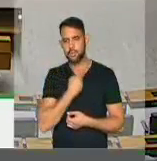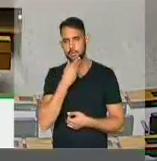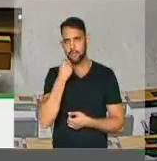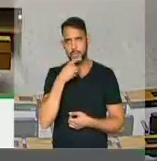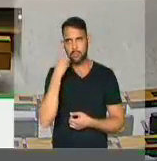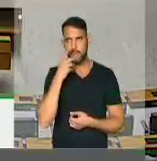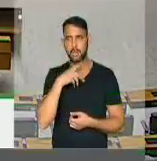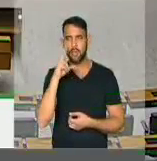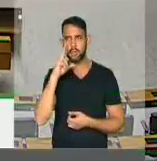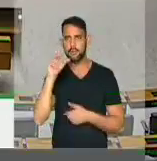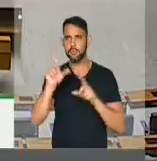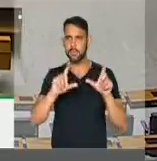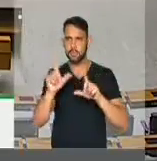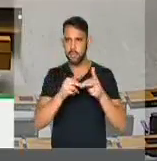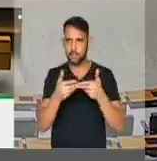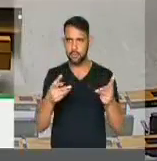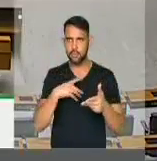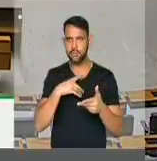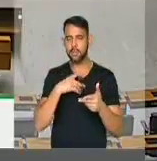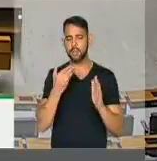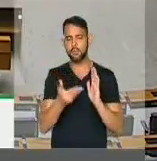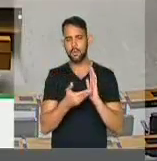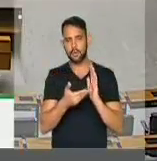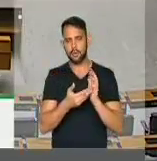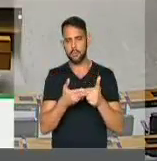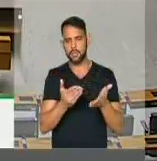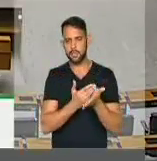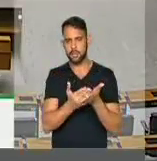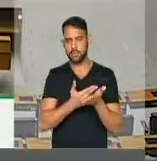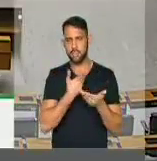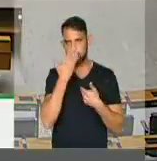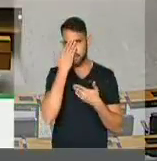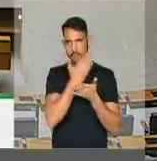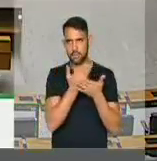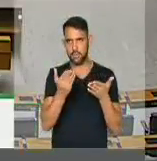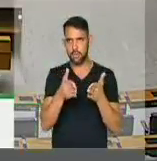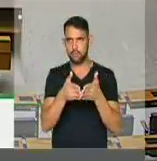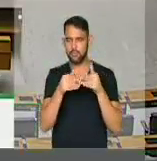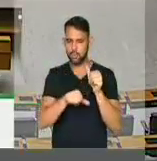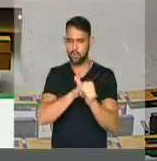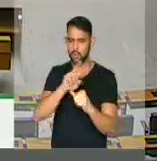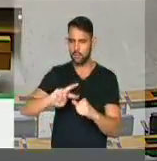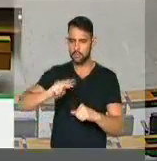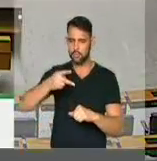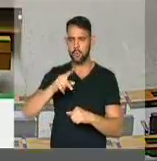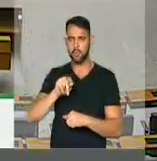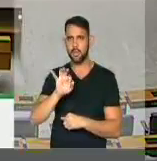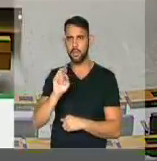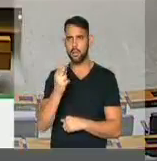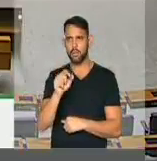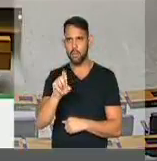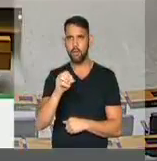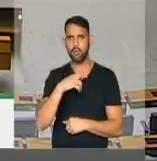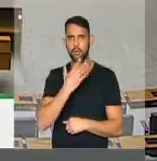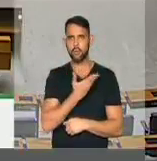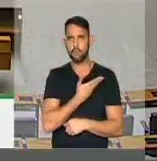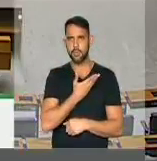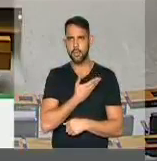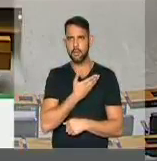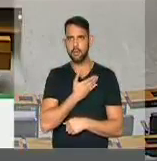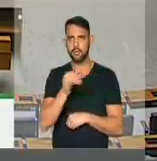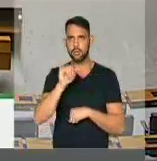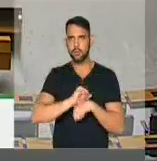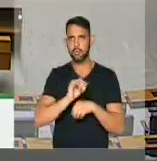novos parlamentares, telespectadoras da TV Câmara, inicialmente quero agradecer a deferência do novo parlamentar Paz Landim,